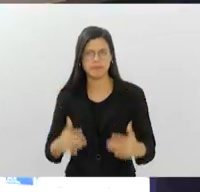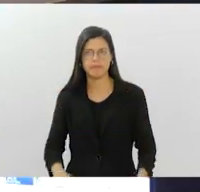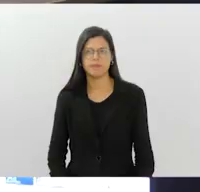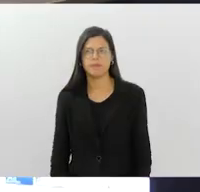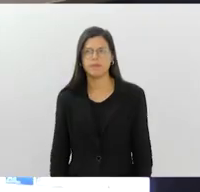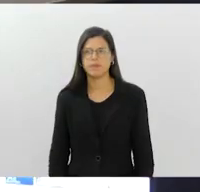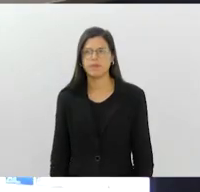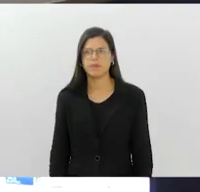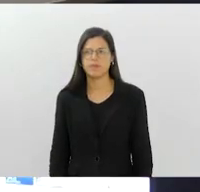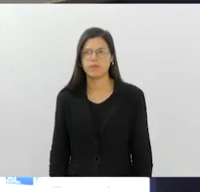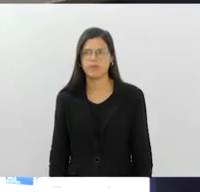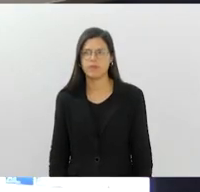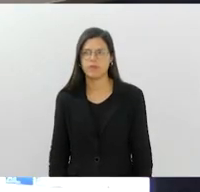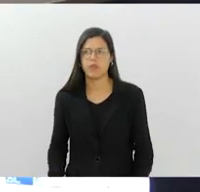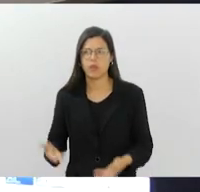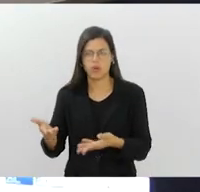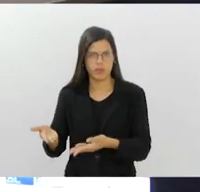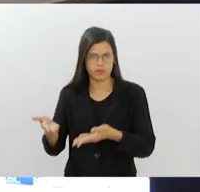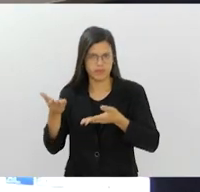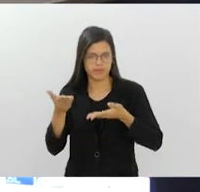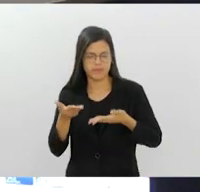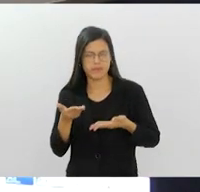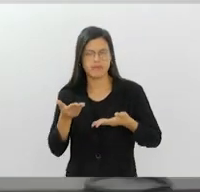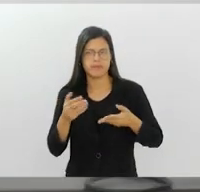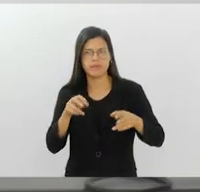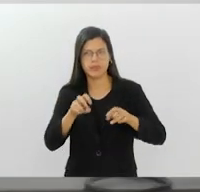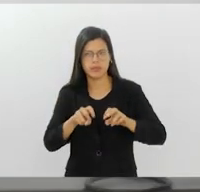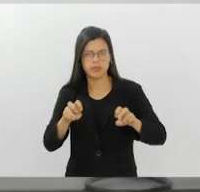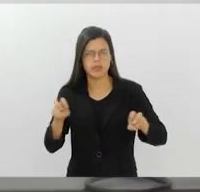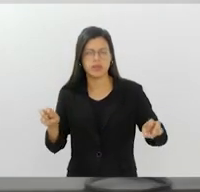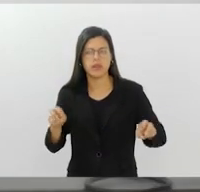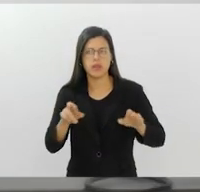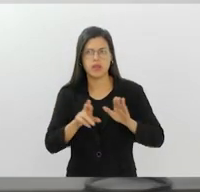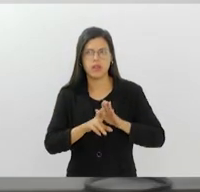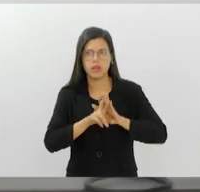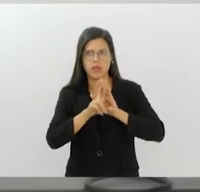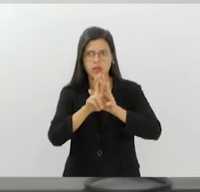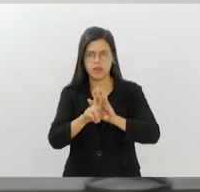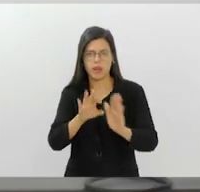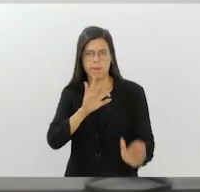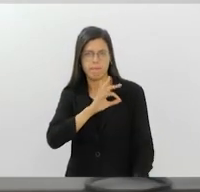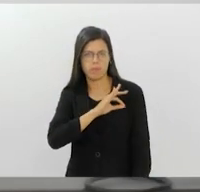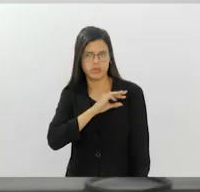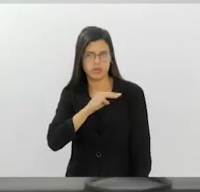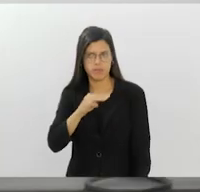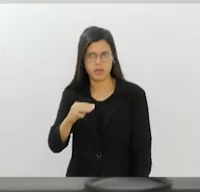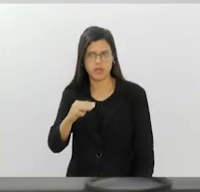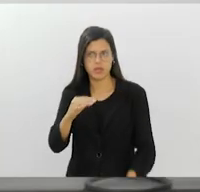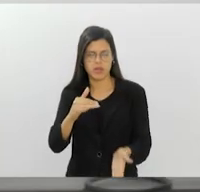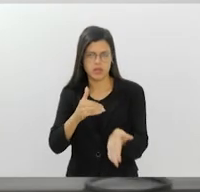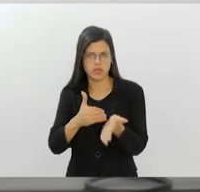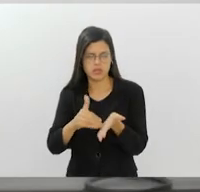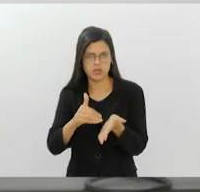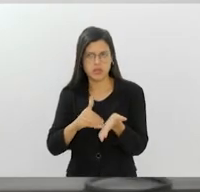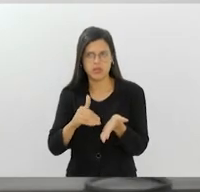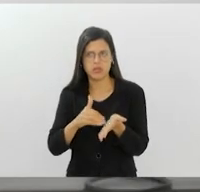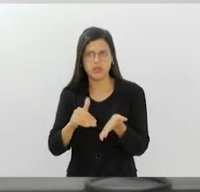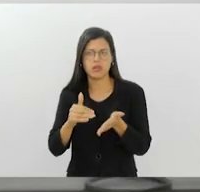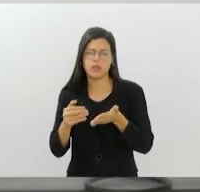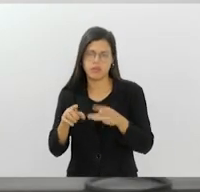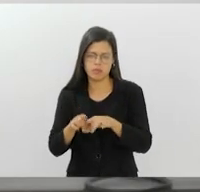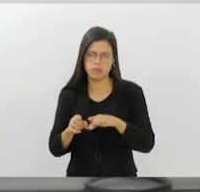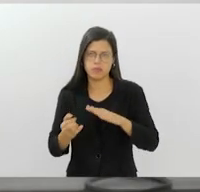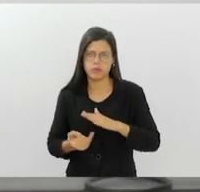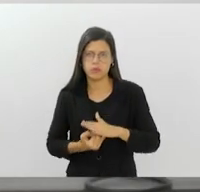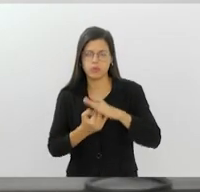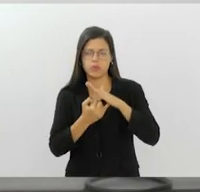audiência chamo para compor a mesa representando a polícia militar e a secretaria e a instituição